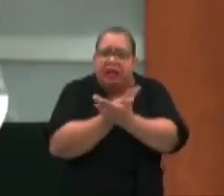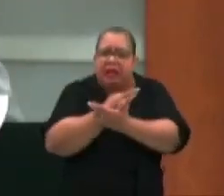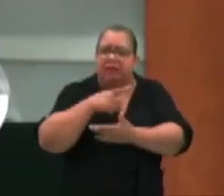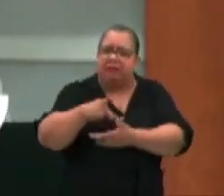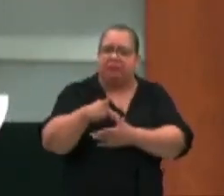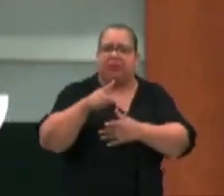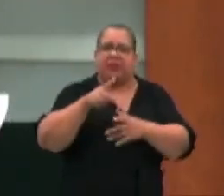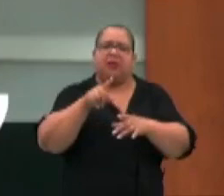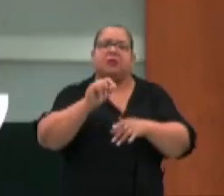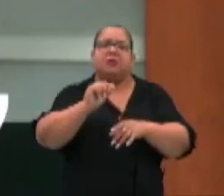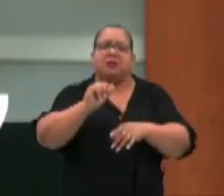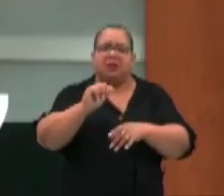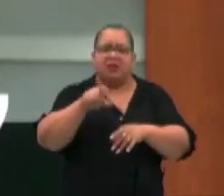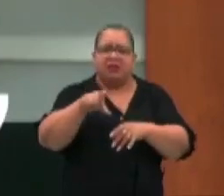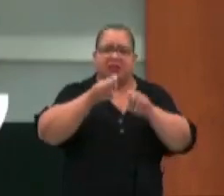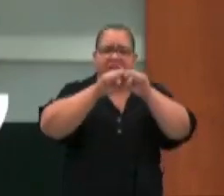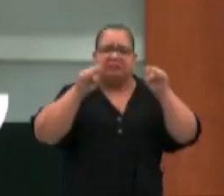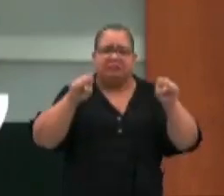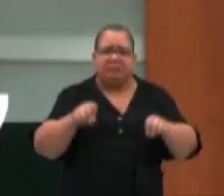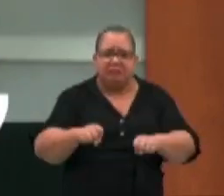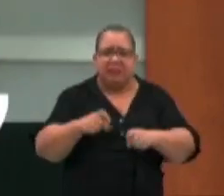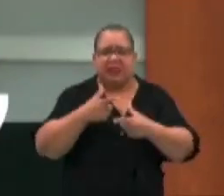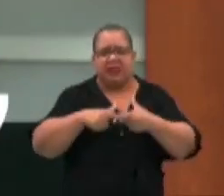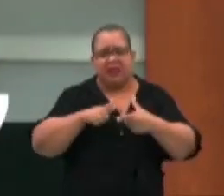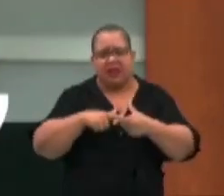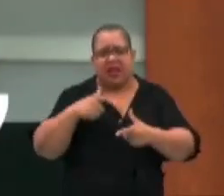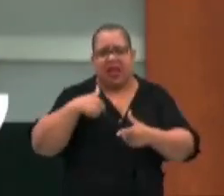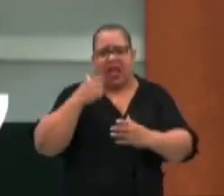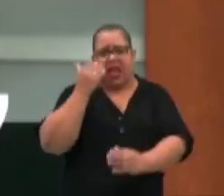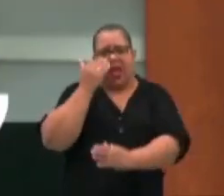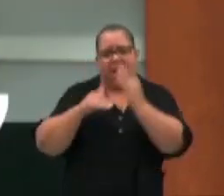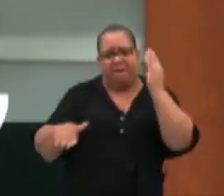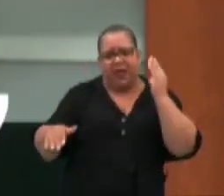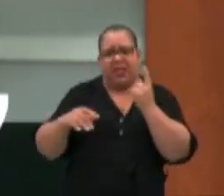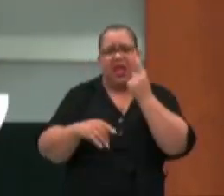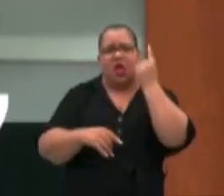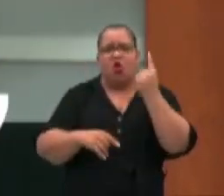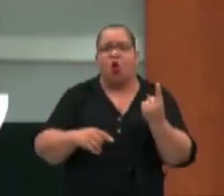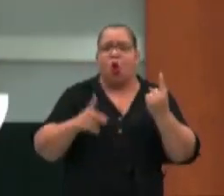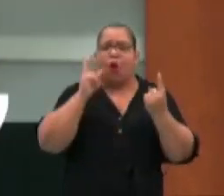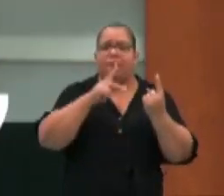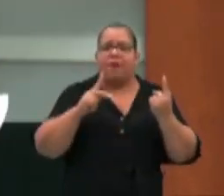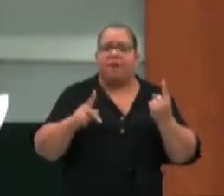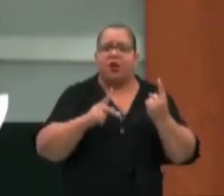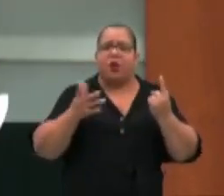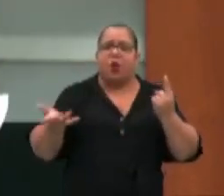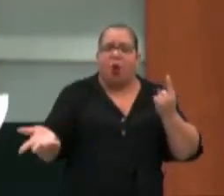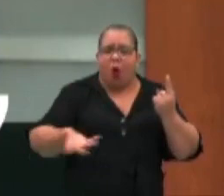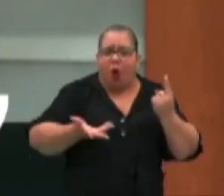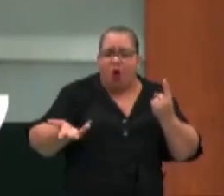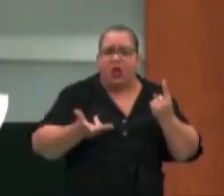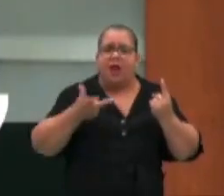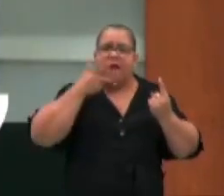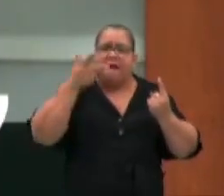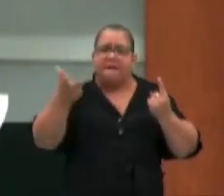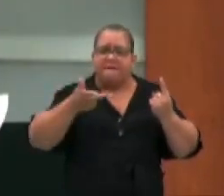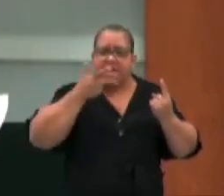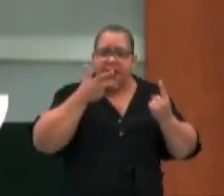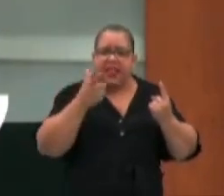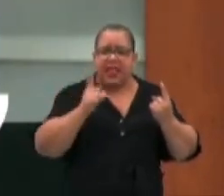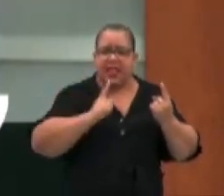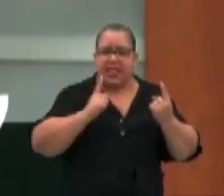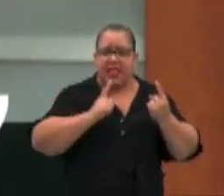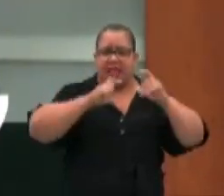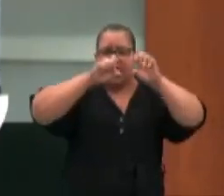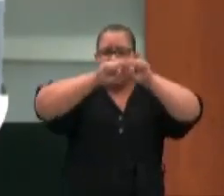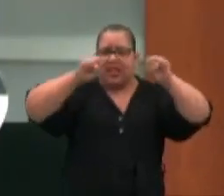nessa remuneração. Eu recebi uma mensagem de um professor hoje, em que ele fala: olha, existem sistemas